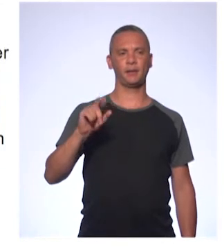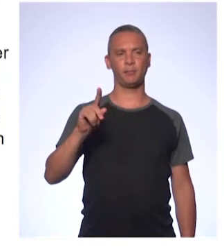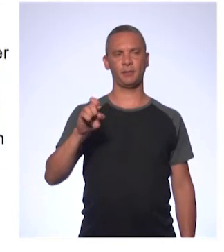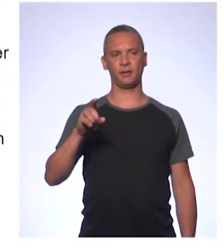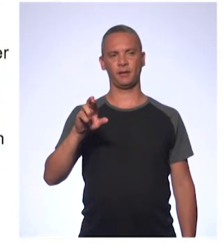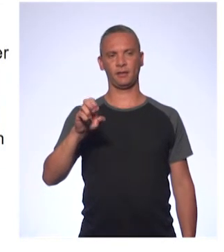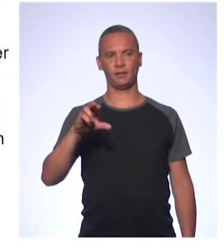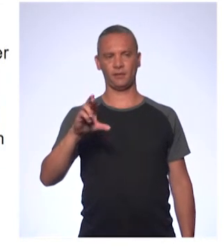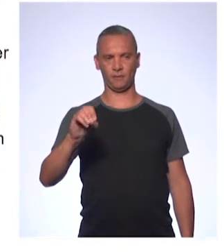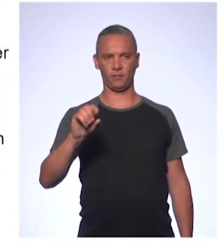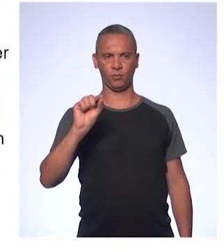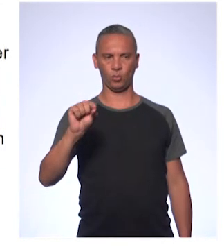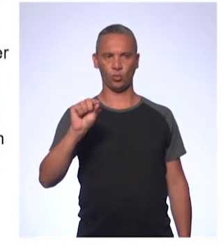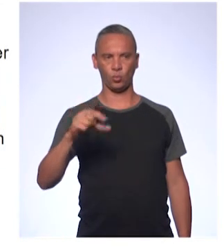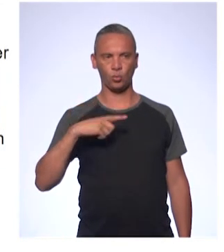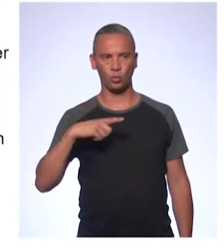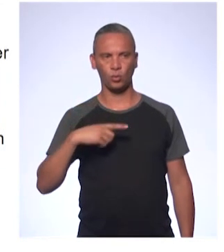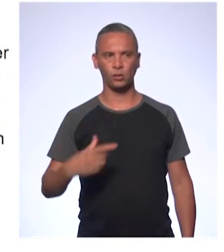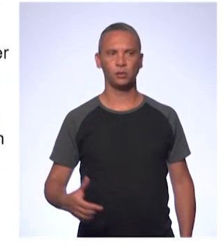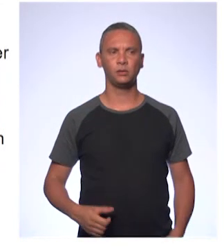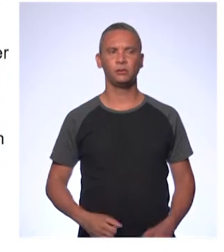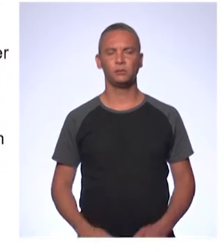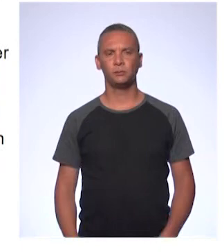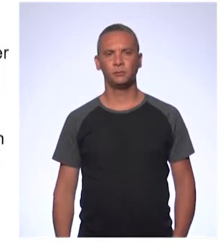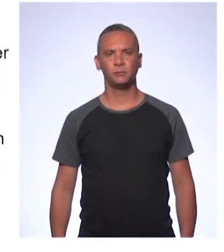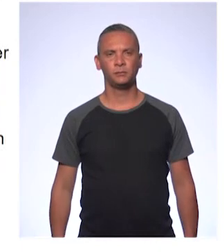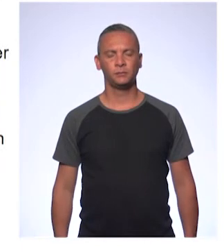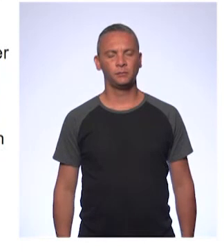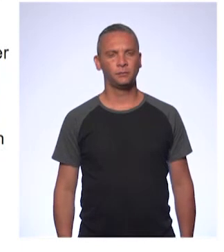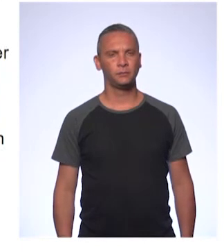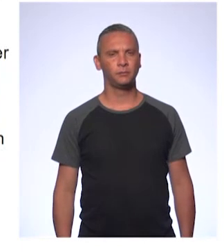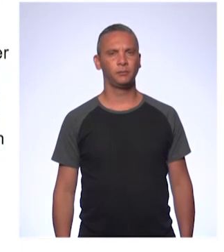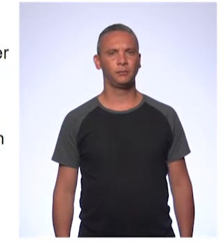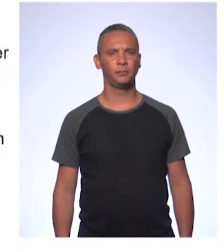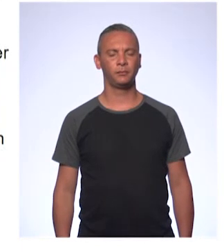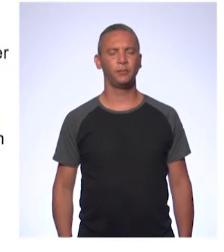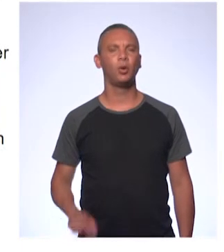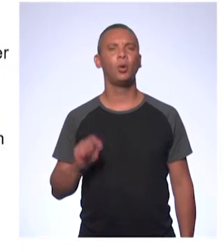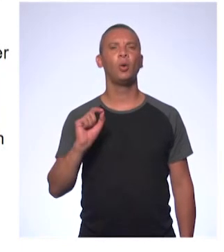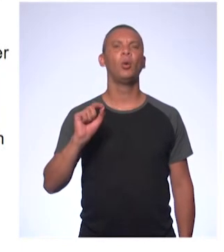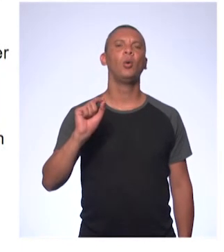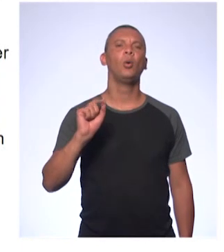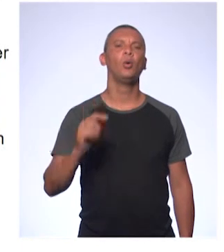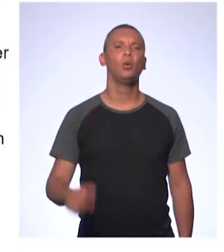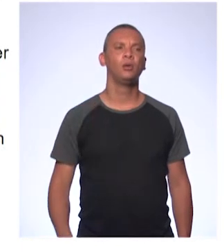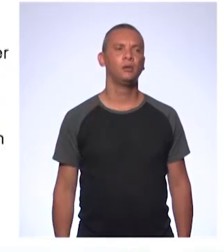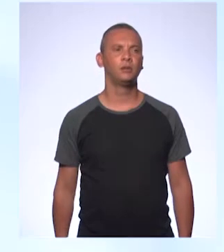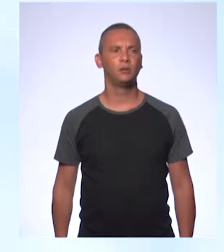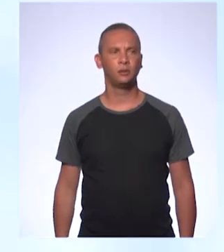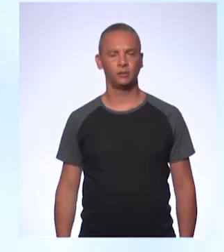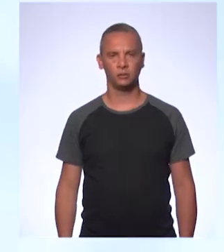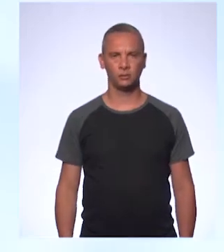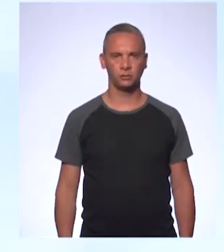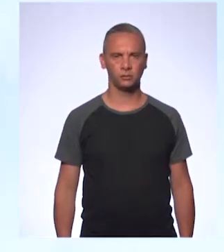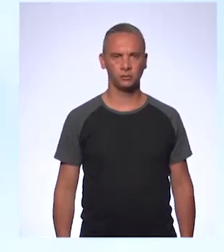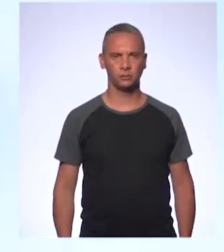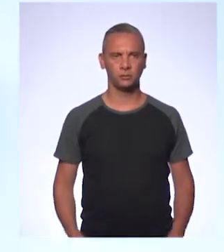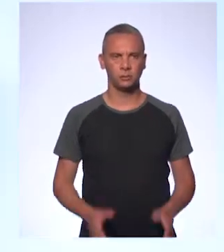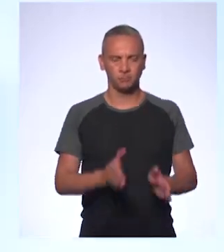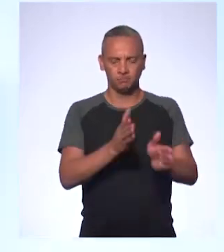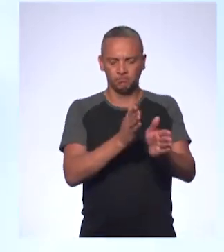mais ou menos deduzir o que isso pode ser, né? Vejam só, pica-pedreiro. Pica, de